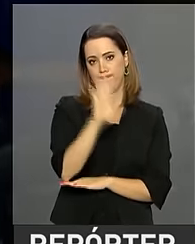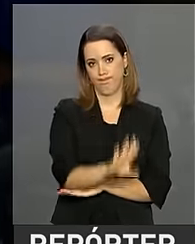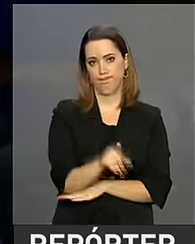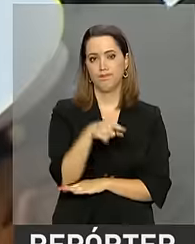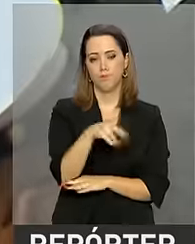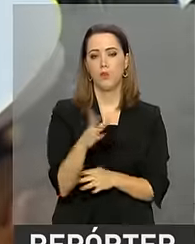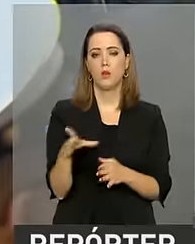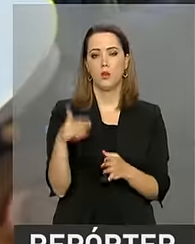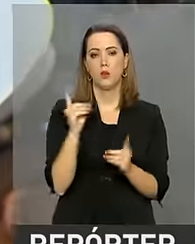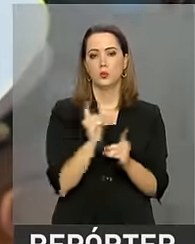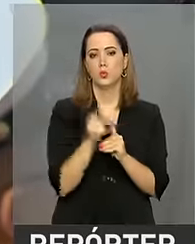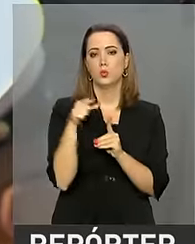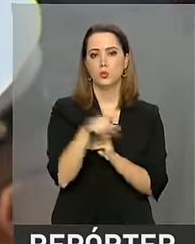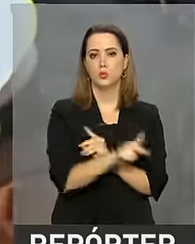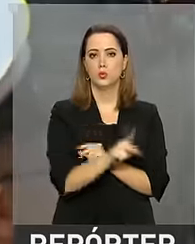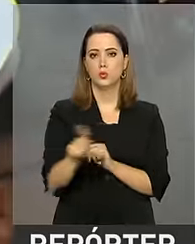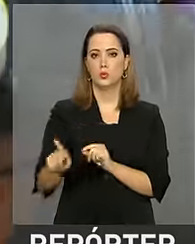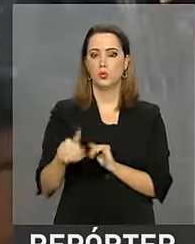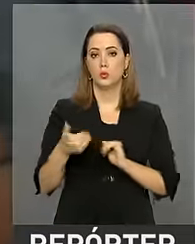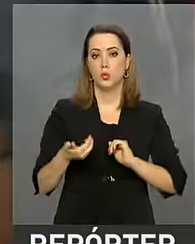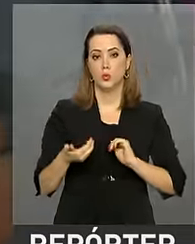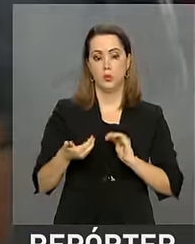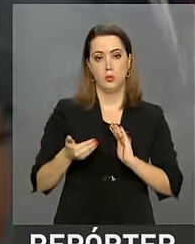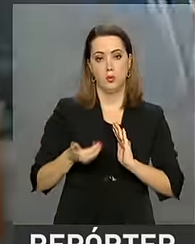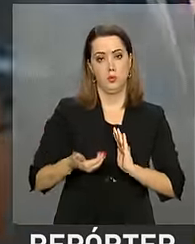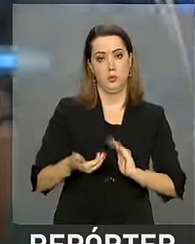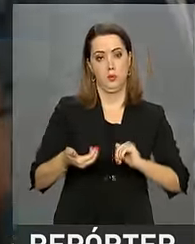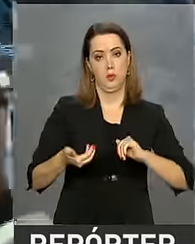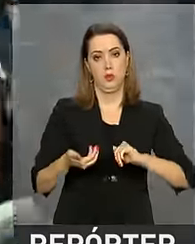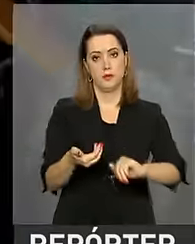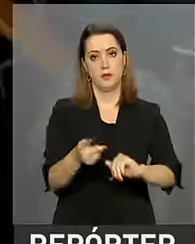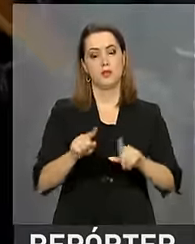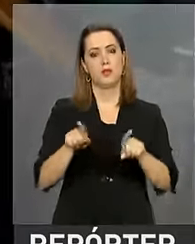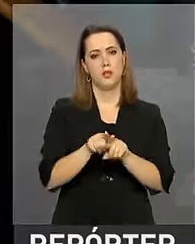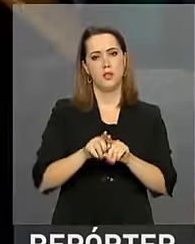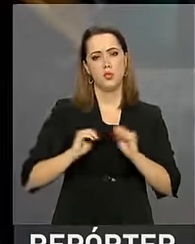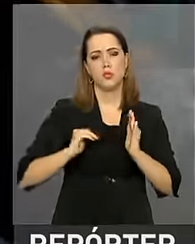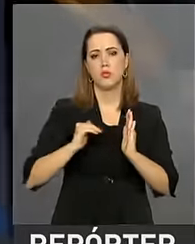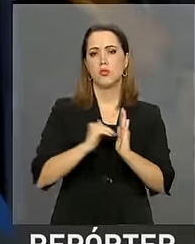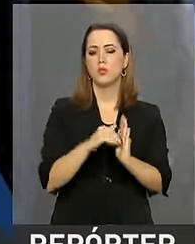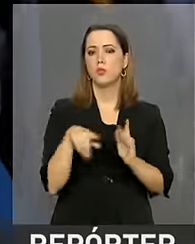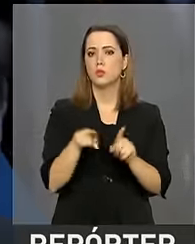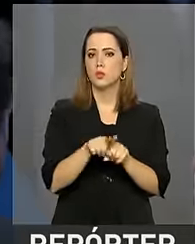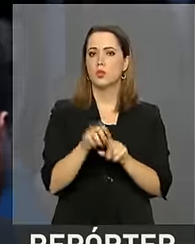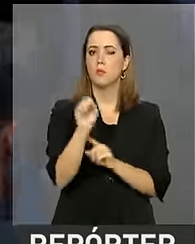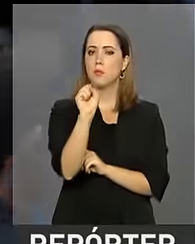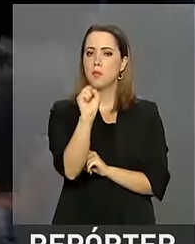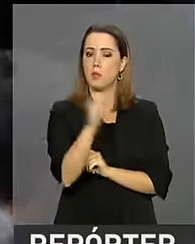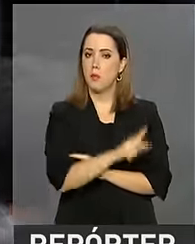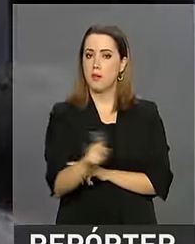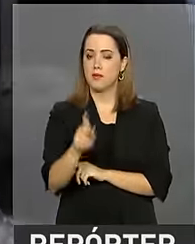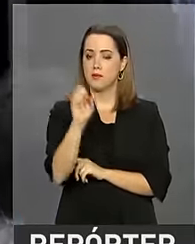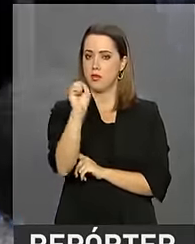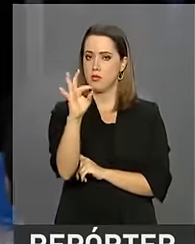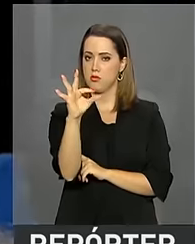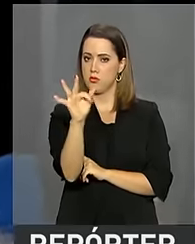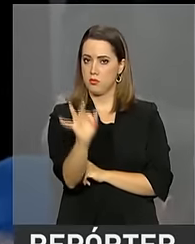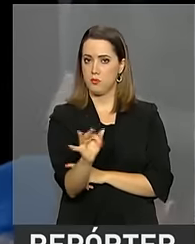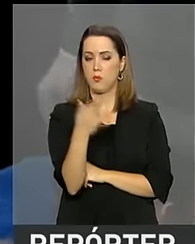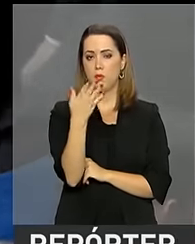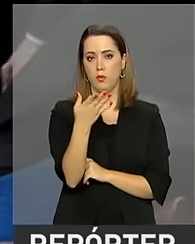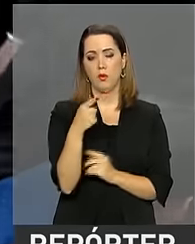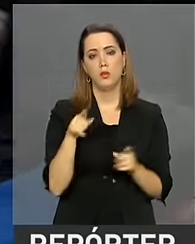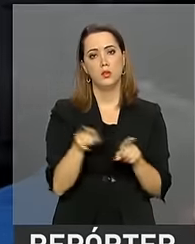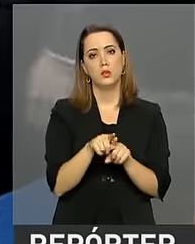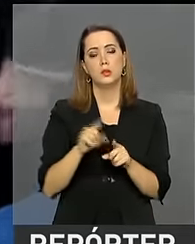recebido pelos presidentes da Câmara dos Deputados, Rodrigo Maia, do Senado Federal, Renan Calheiros, e do Supremo Tribunal Federal, Ricardo